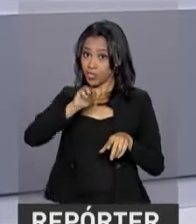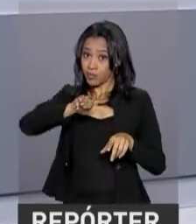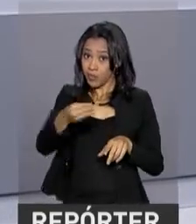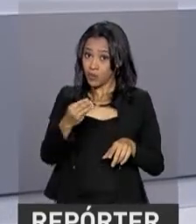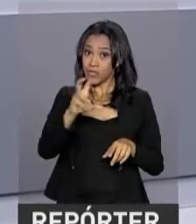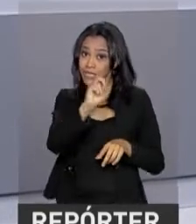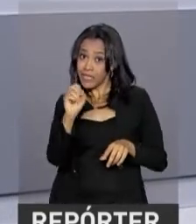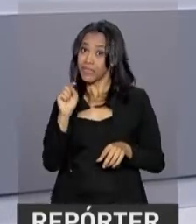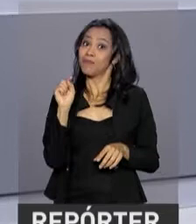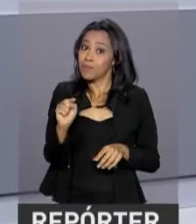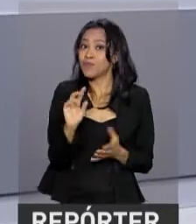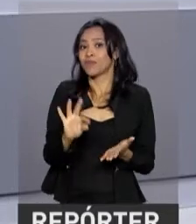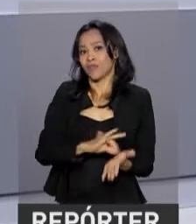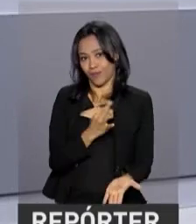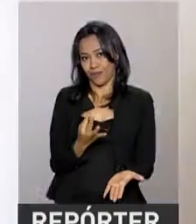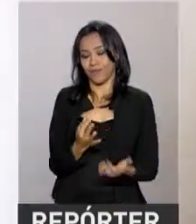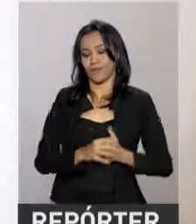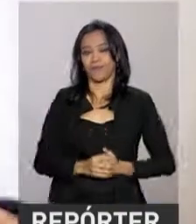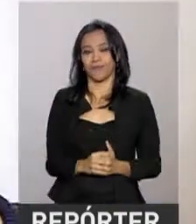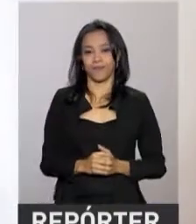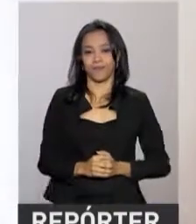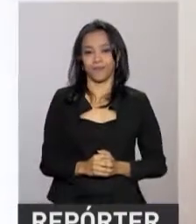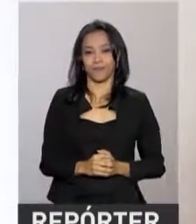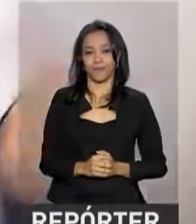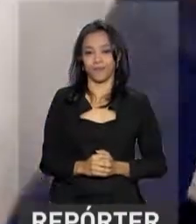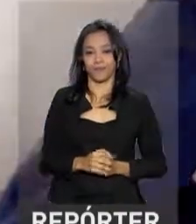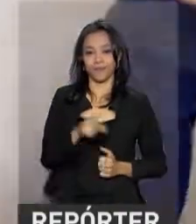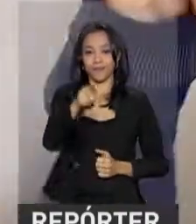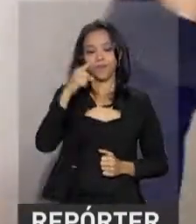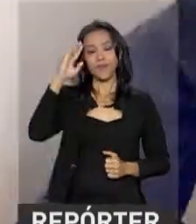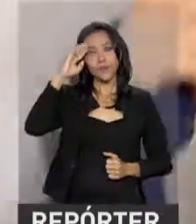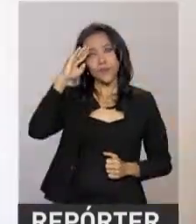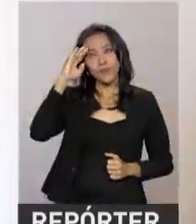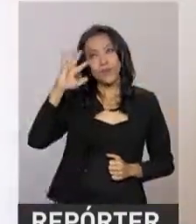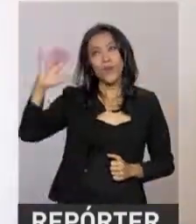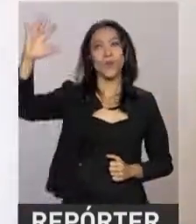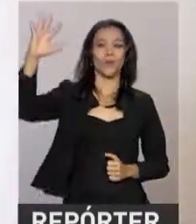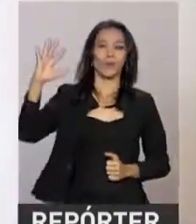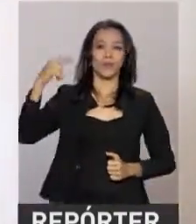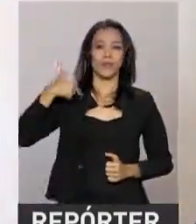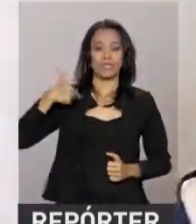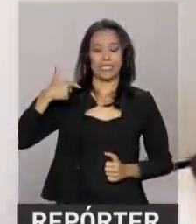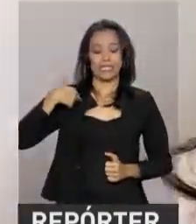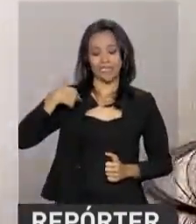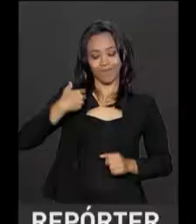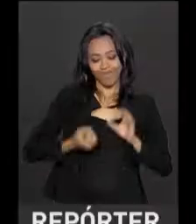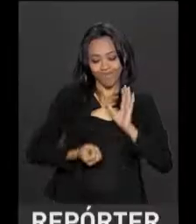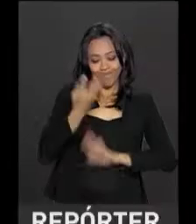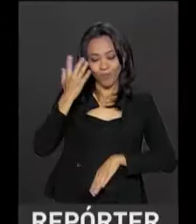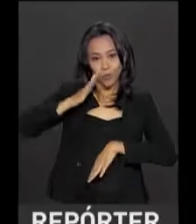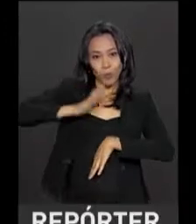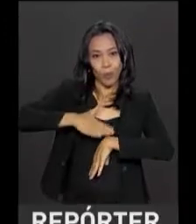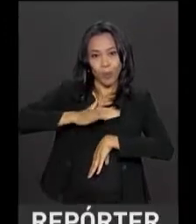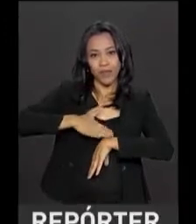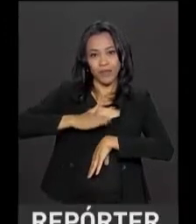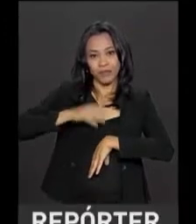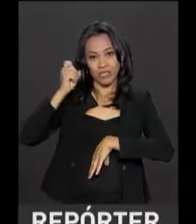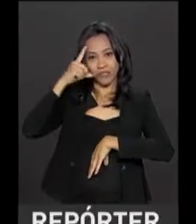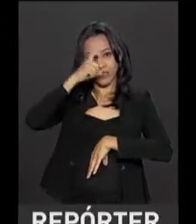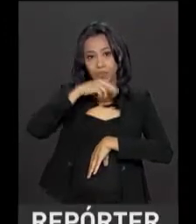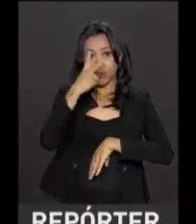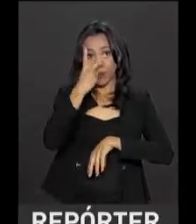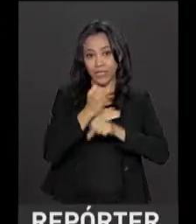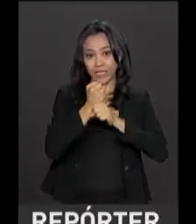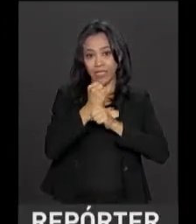inscrições para o enem um sonho que nasceu em um momento difícil há dois anos a mãe de lara